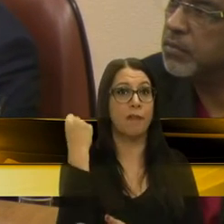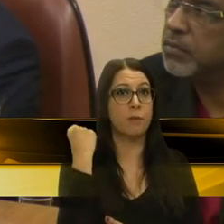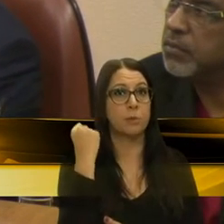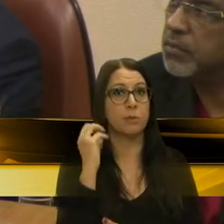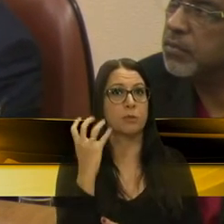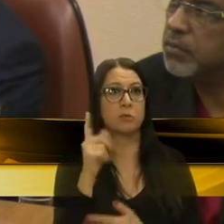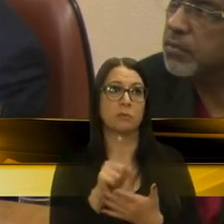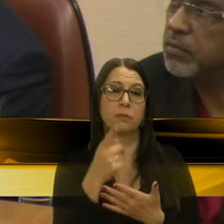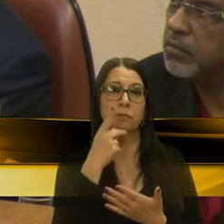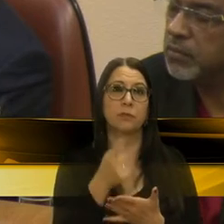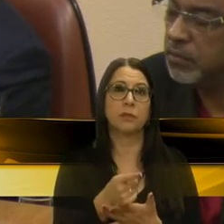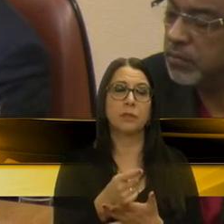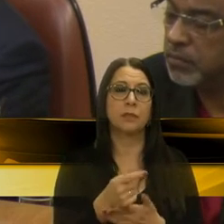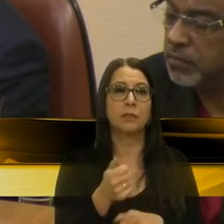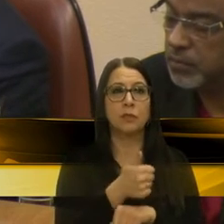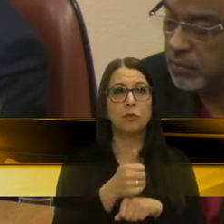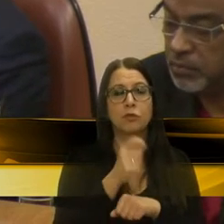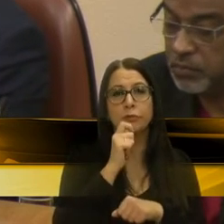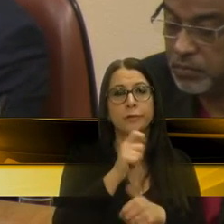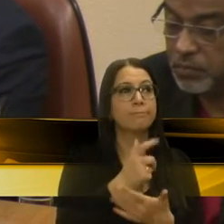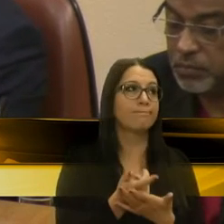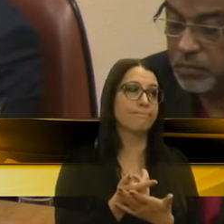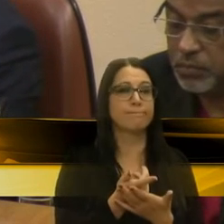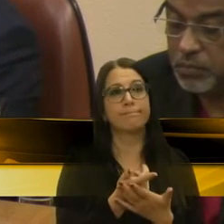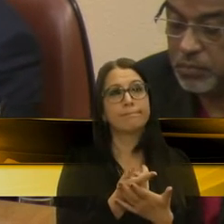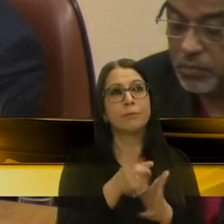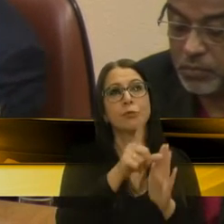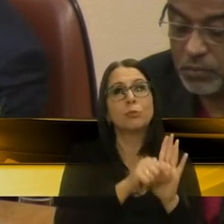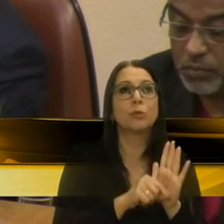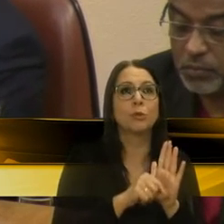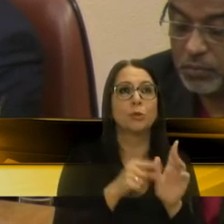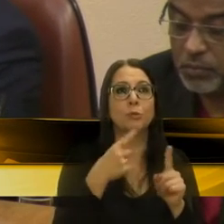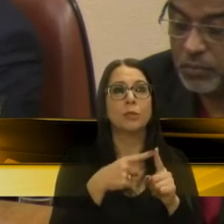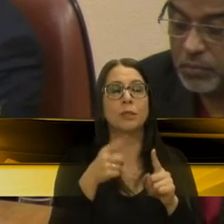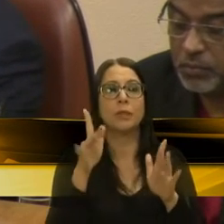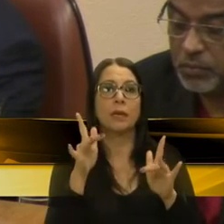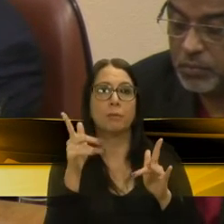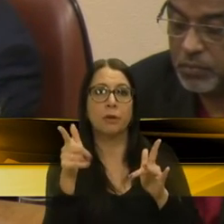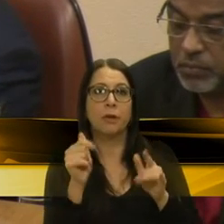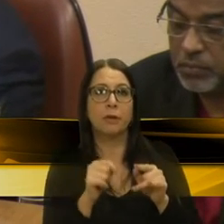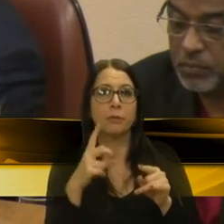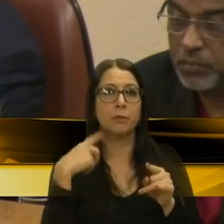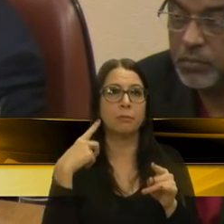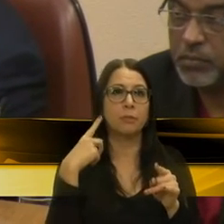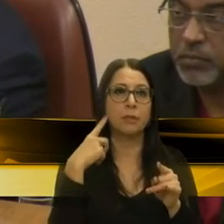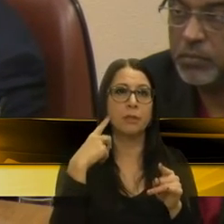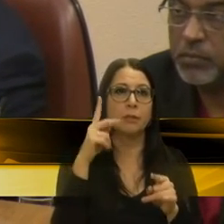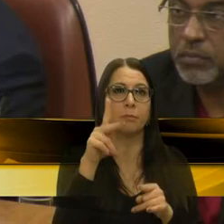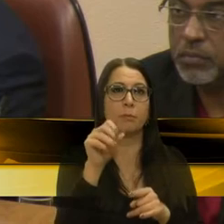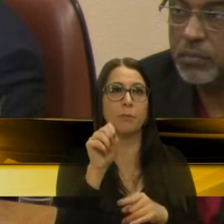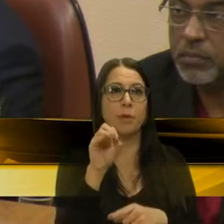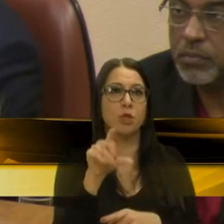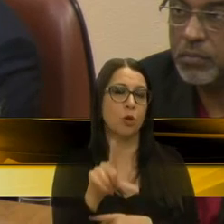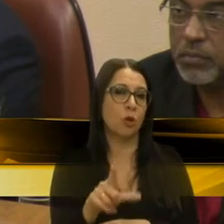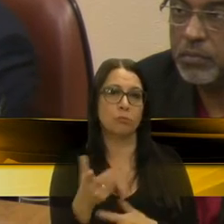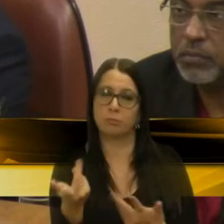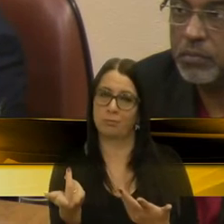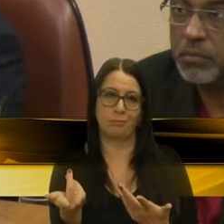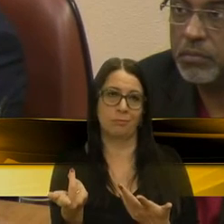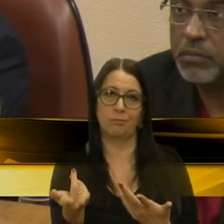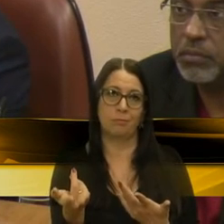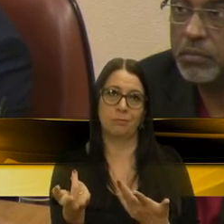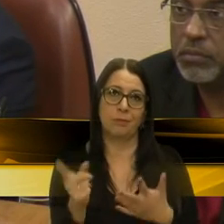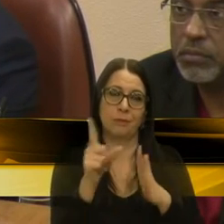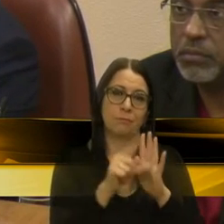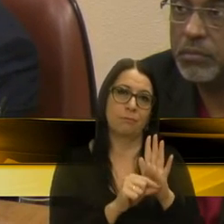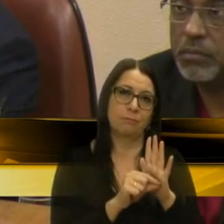essa, dizendo que o jornalista diminui isso porque ele é namorado de um deputado do PSOL. Quer dizer, isso é diminuir